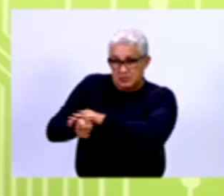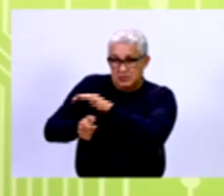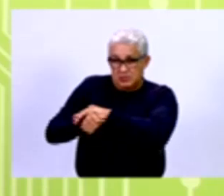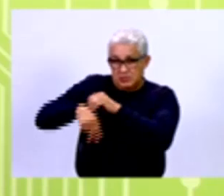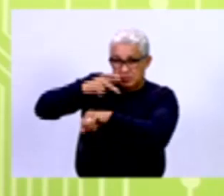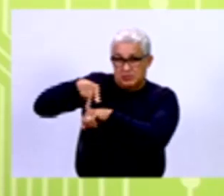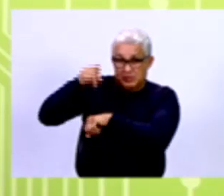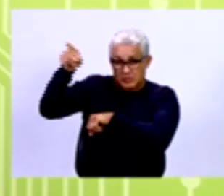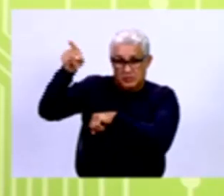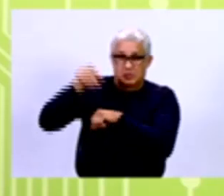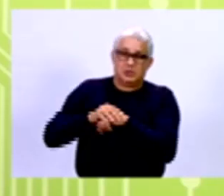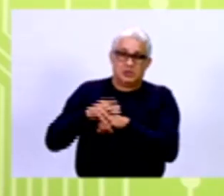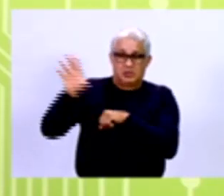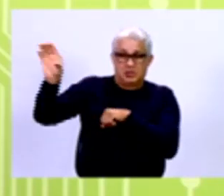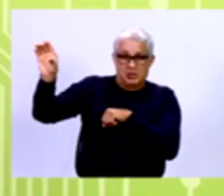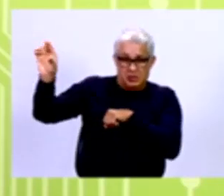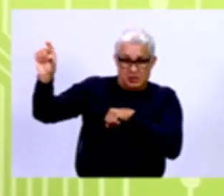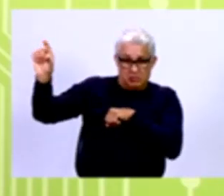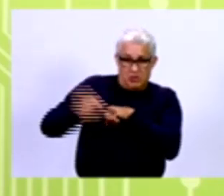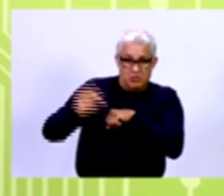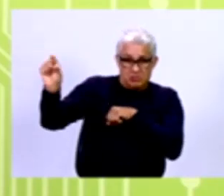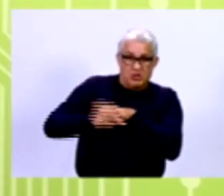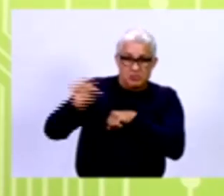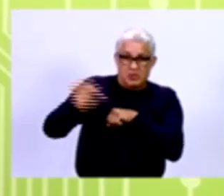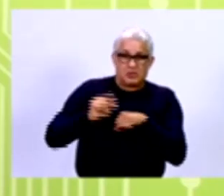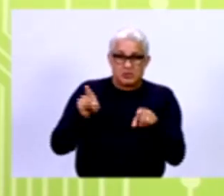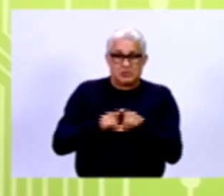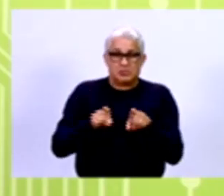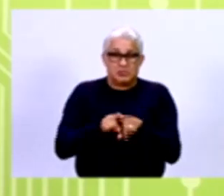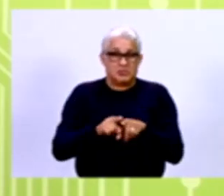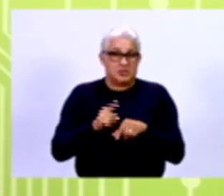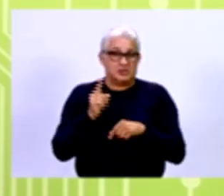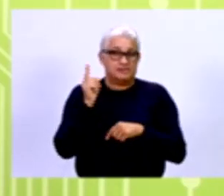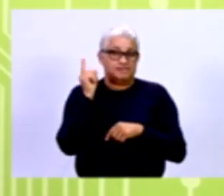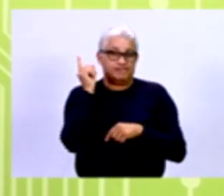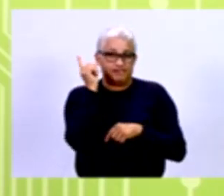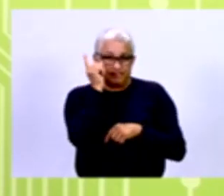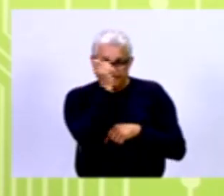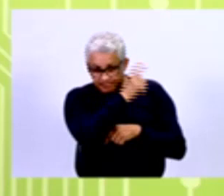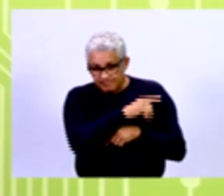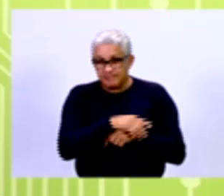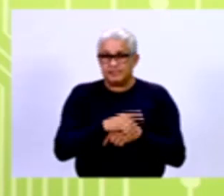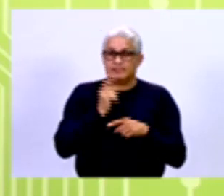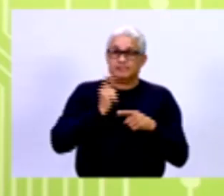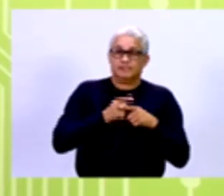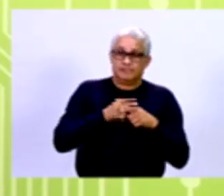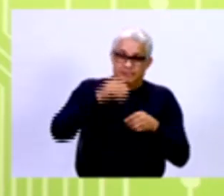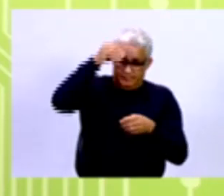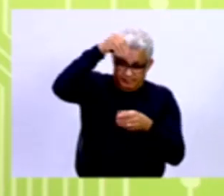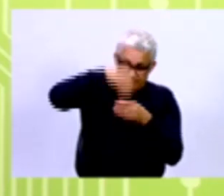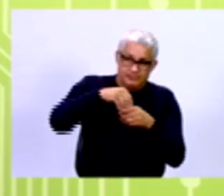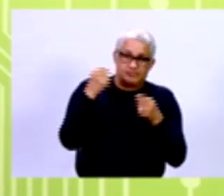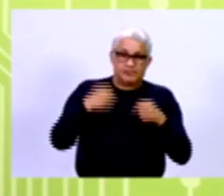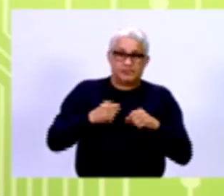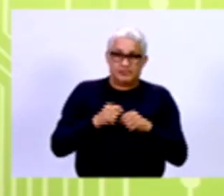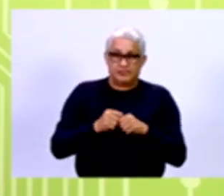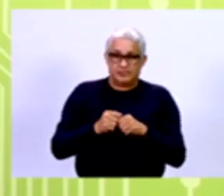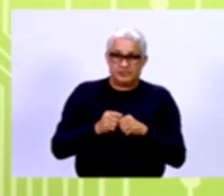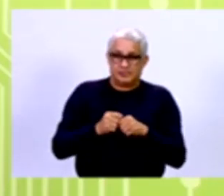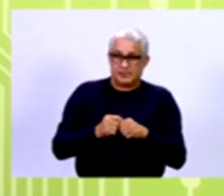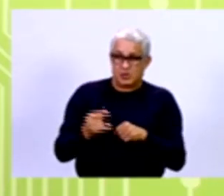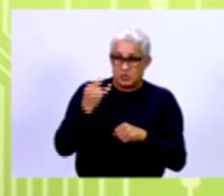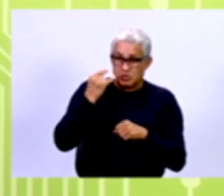de multinacionais que já operam aqui dentro. O que também não é fácil, porque o cenário interno precisa estar atrativo